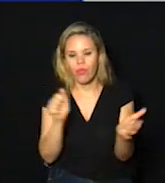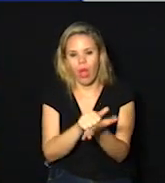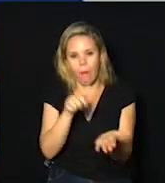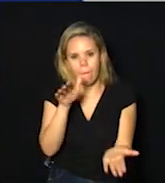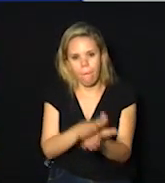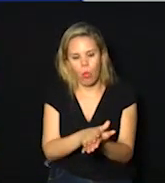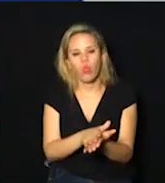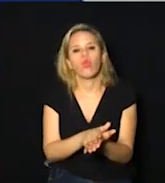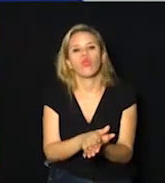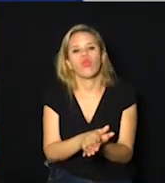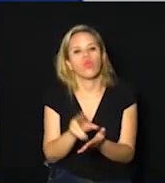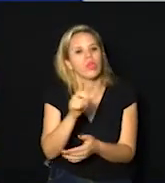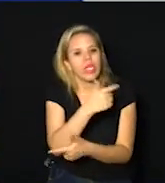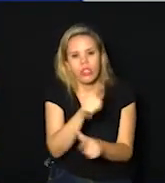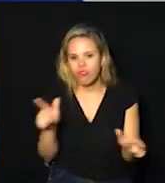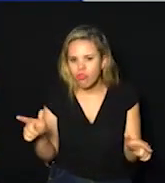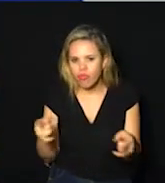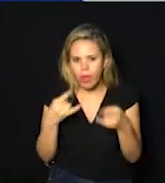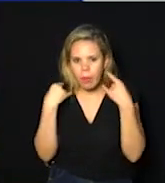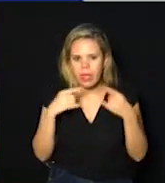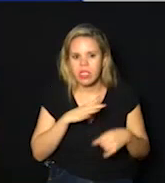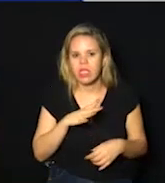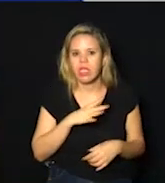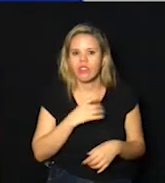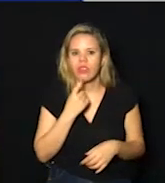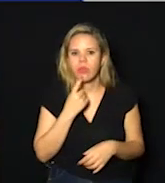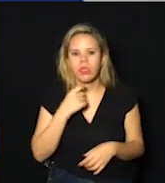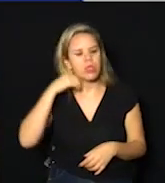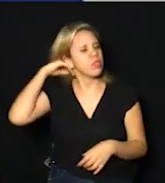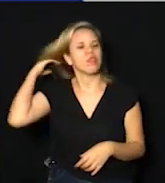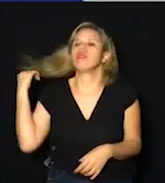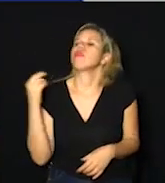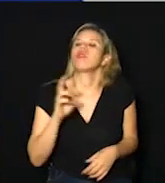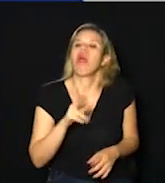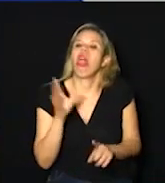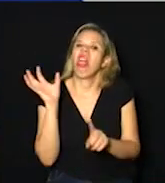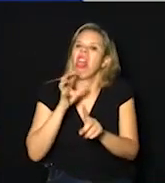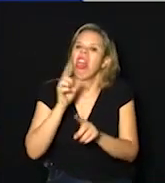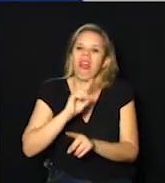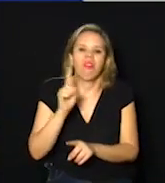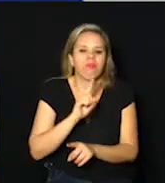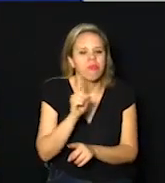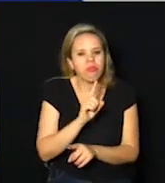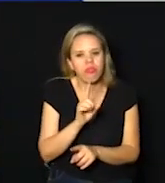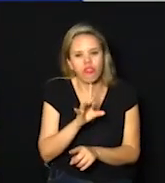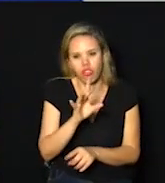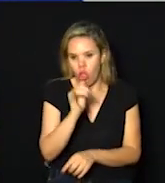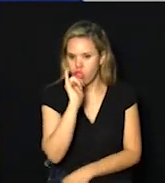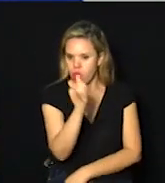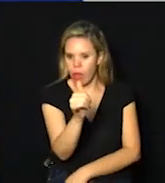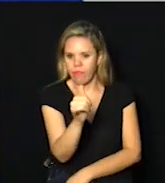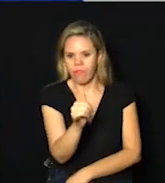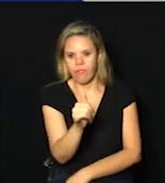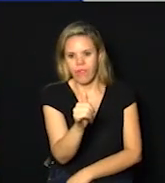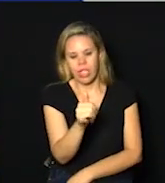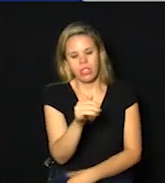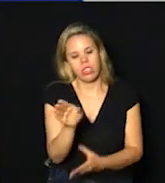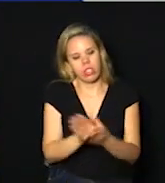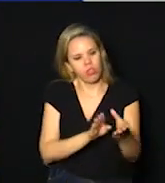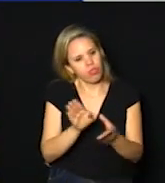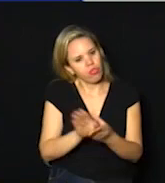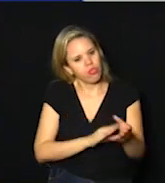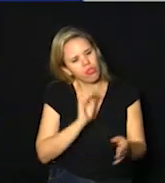para quem andar sem máscara na cidade de Campinas. Não é ameaça, longe disso, é apenas, eu acho que a